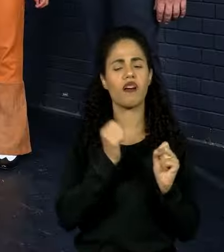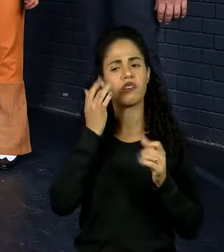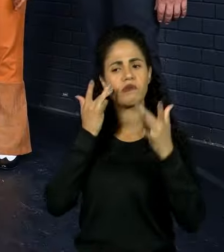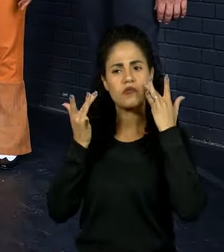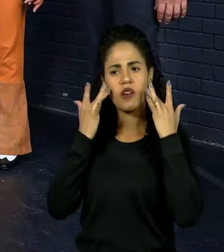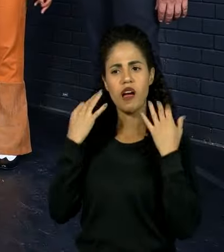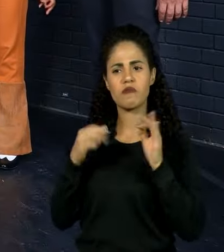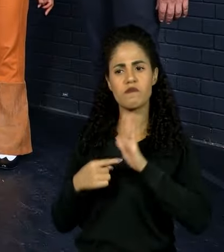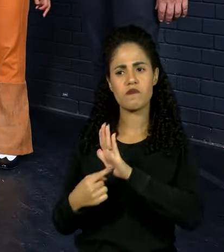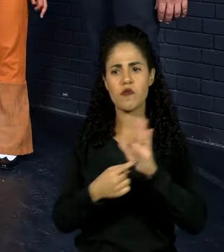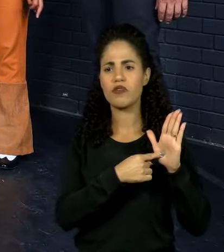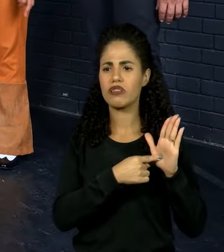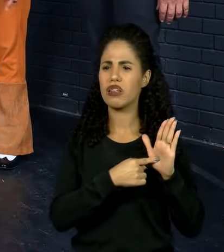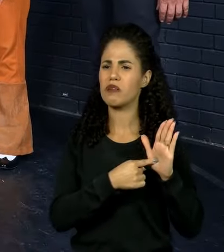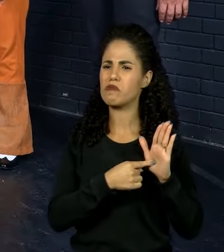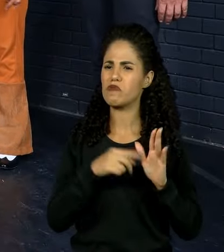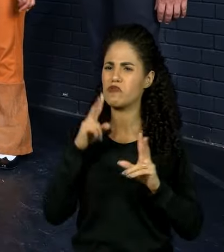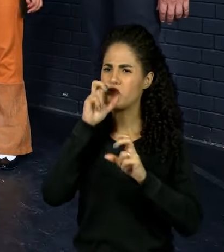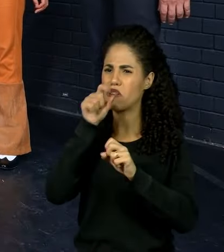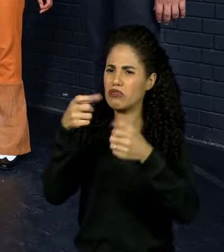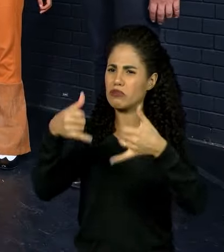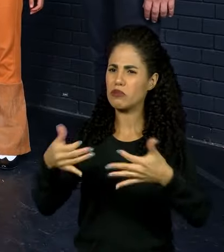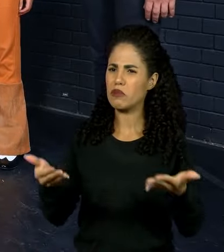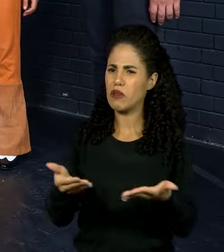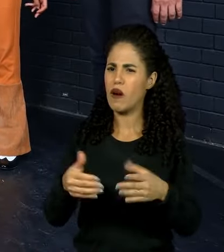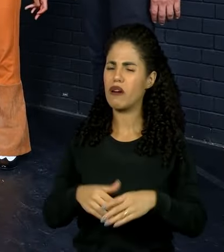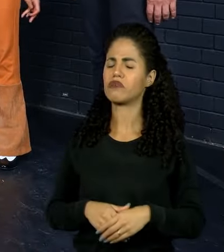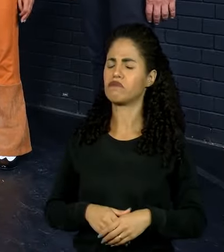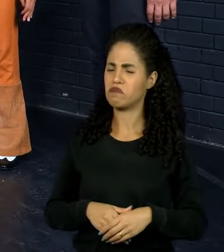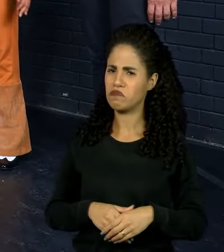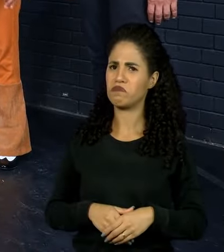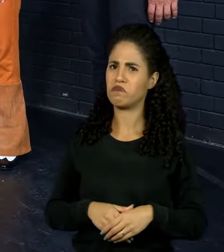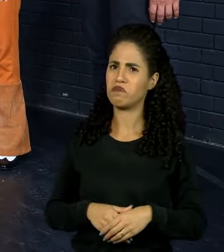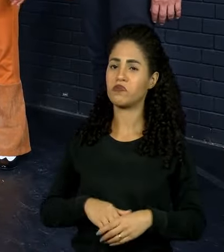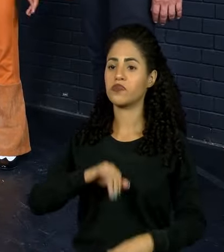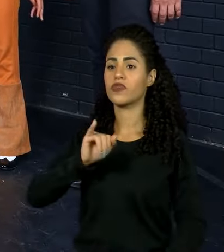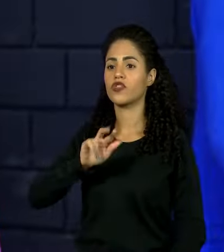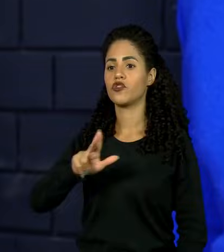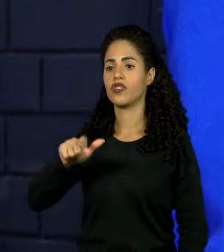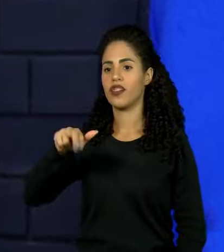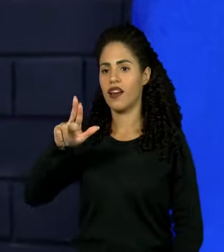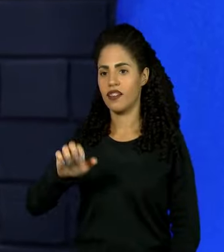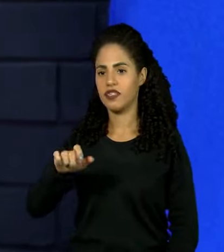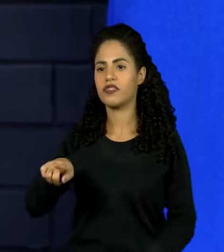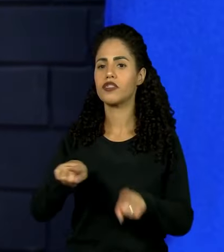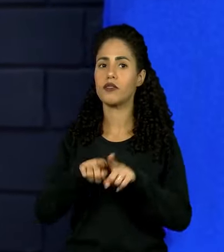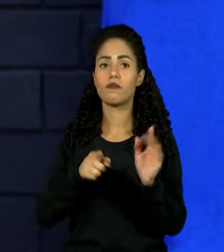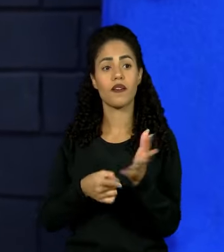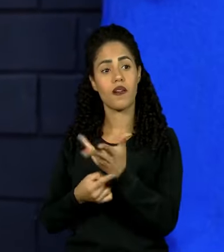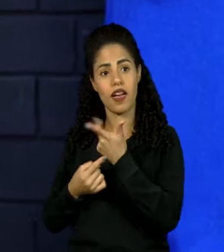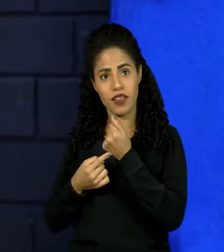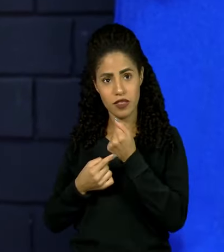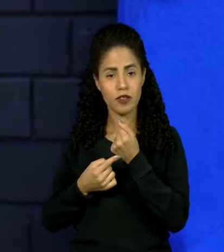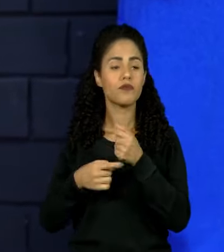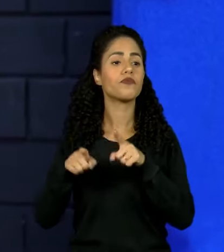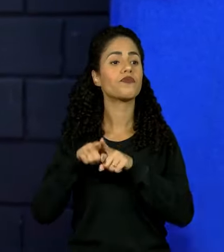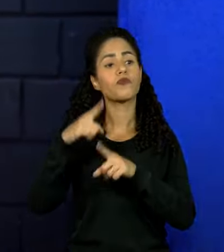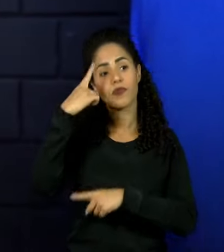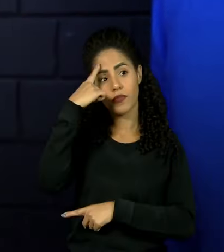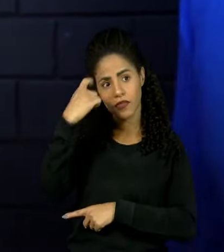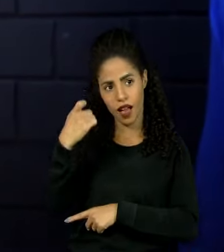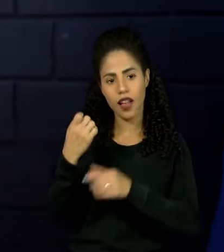teatro que palavra forte eu sou Juliane Cruz atriz idealizadora do